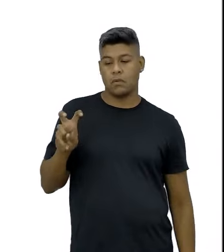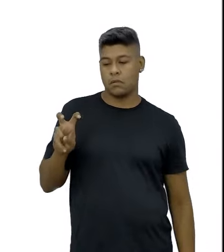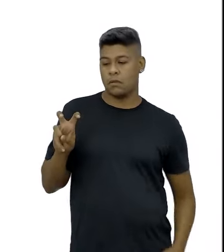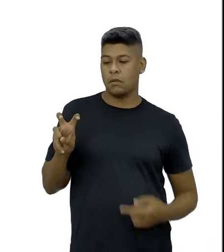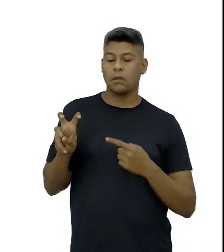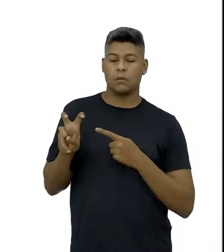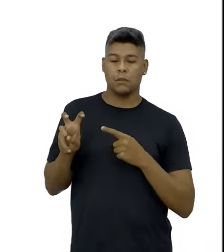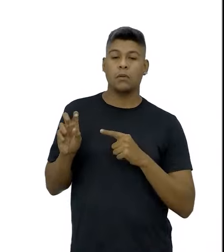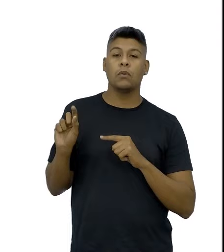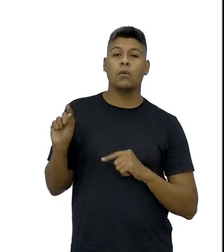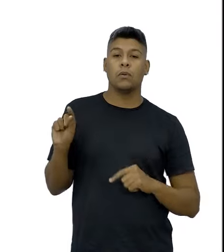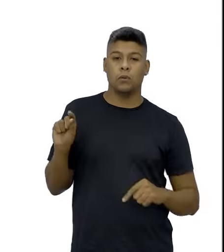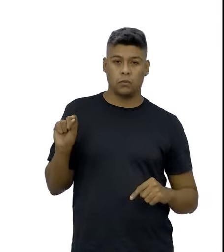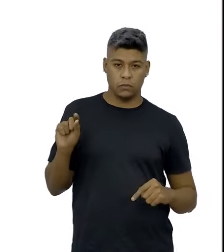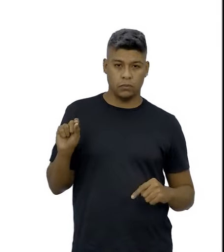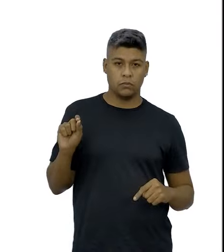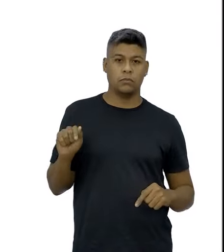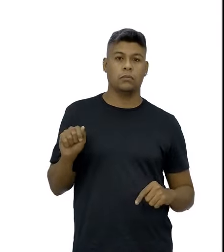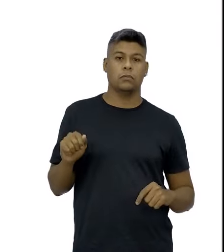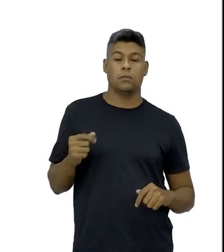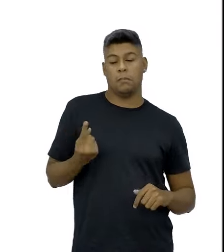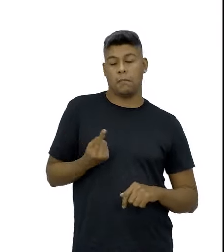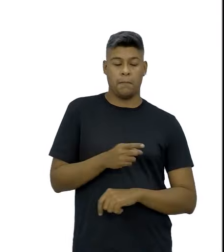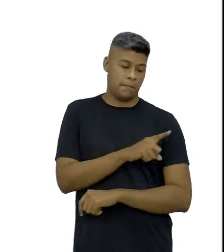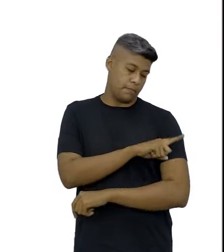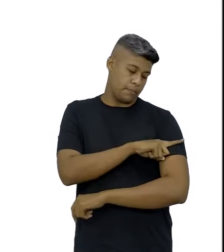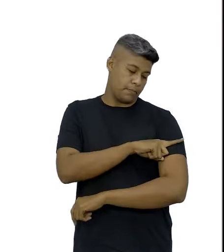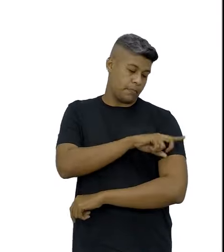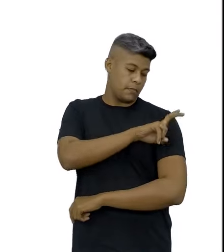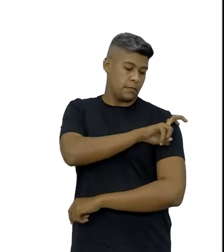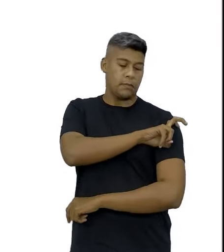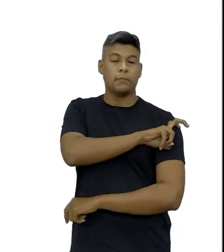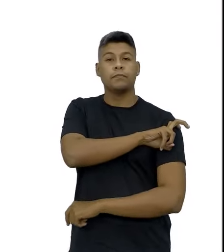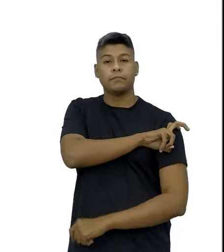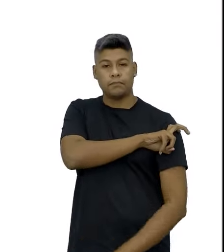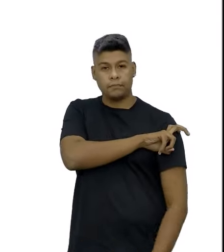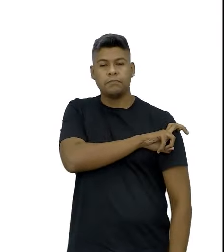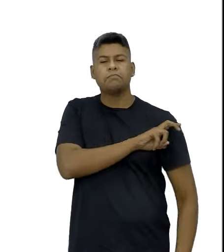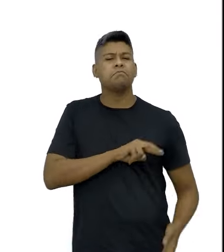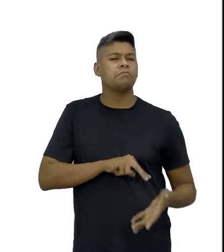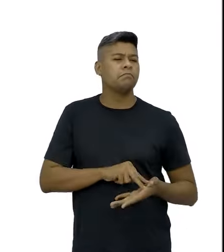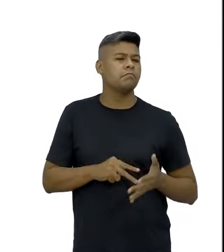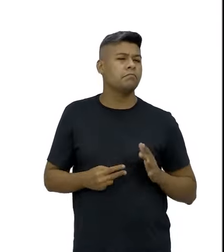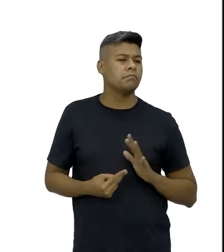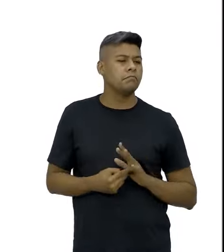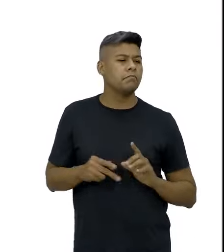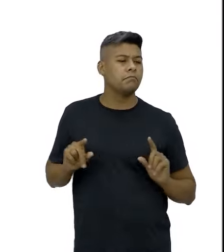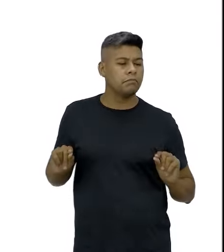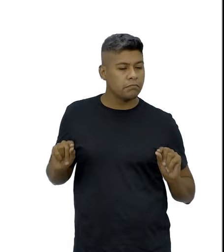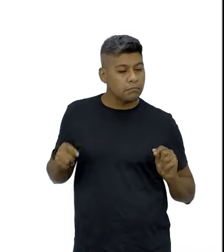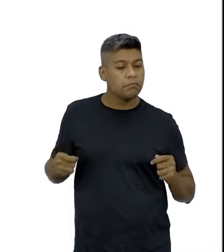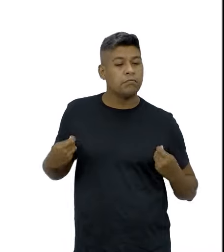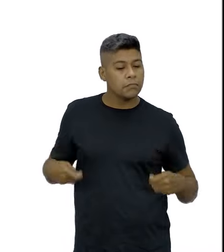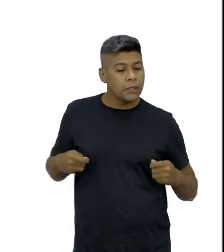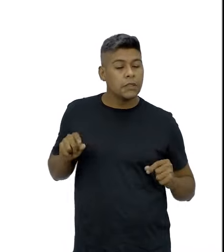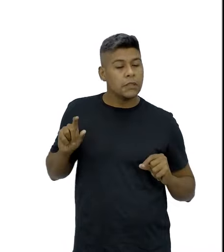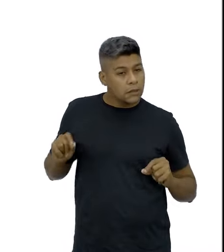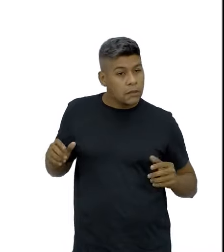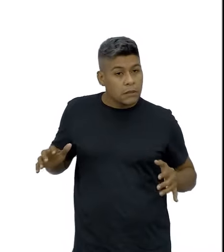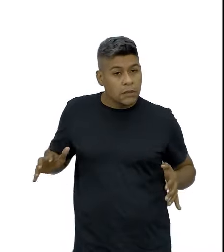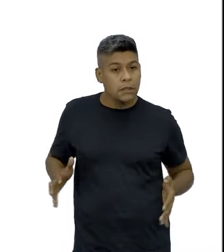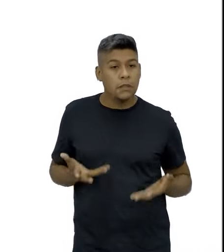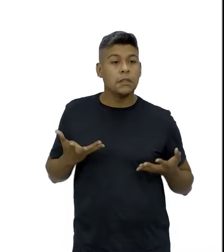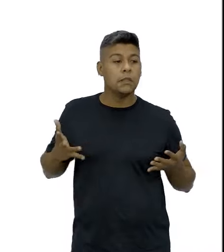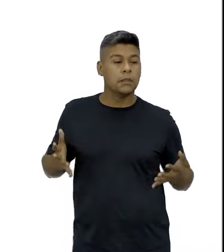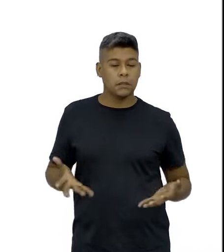seja, daquelas que se estendem do 1º ao 5º ano, o que significa que dependem de serem